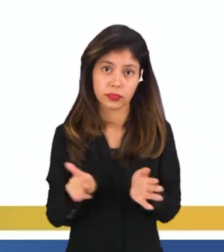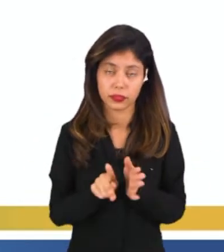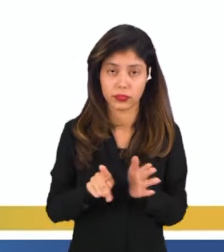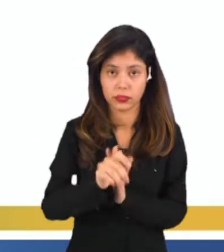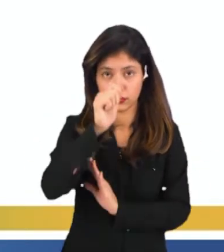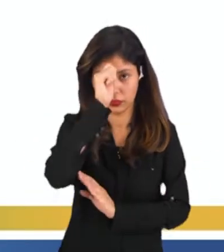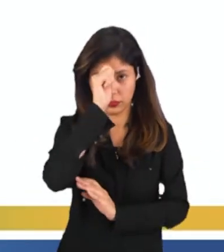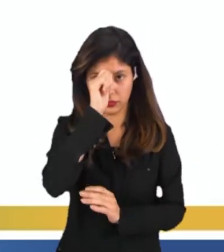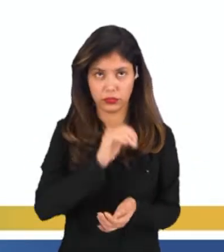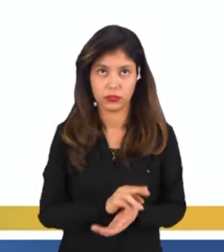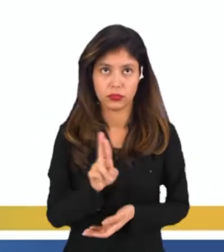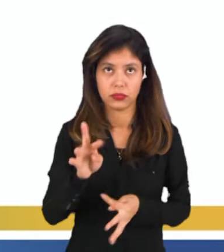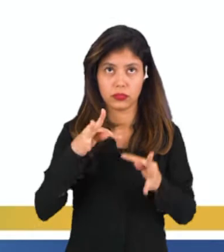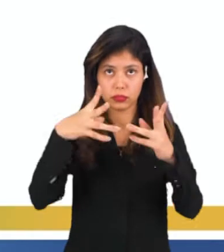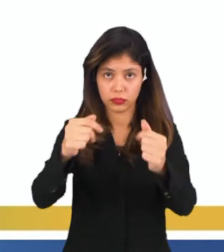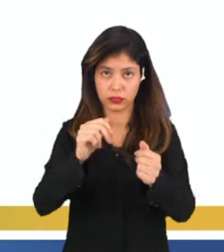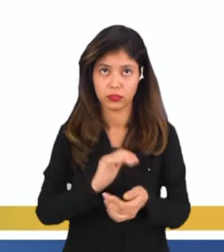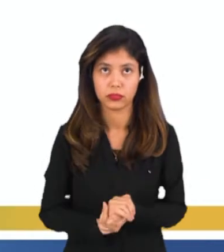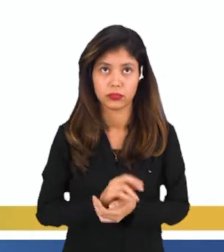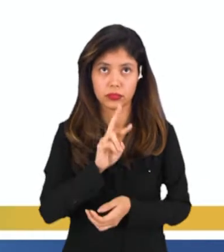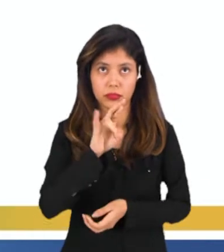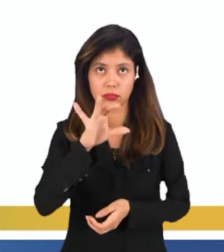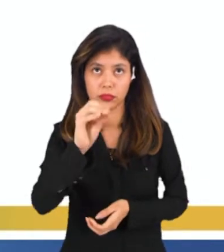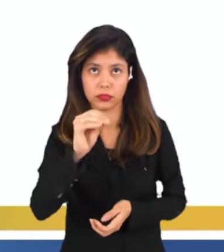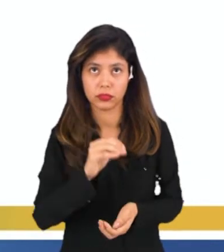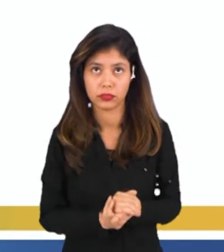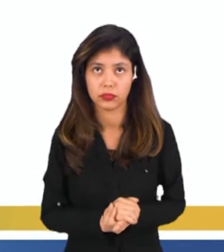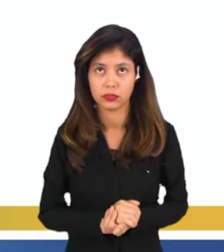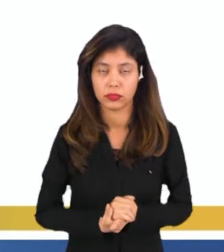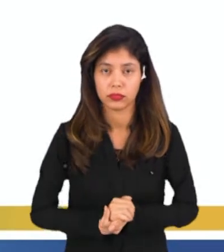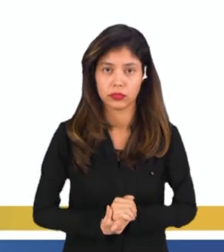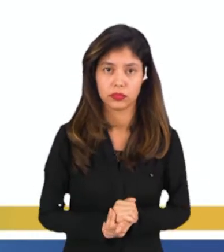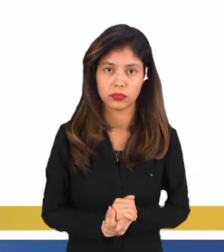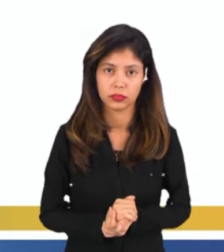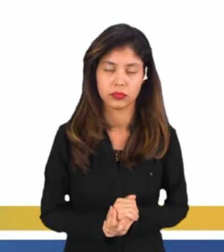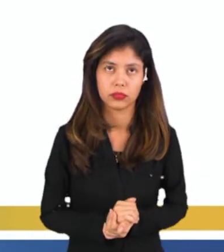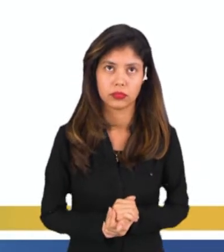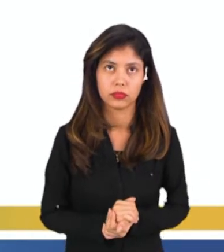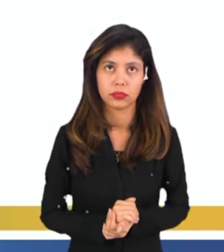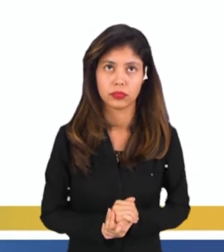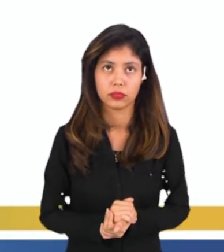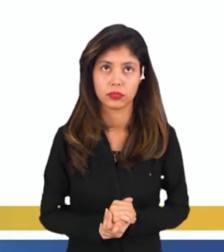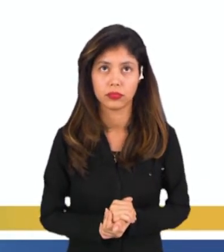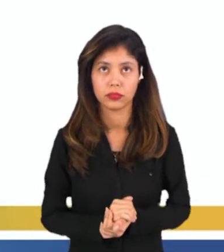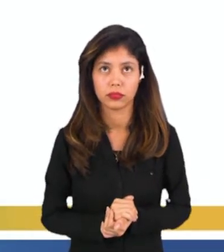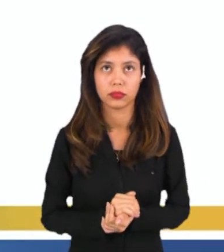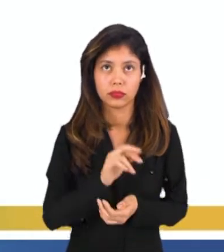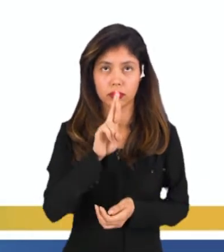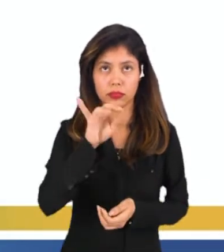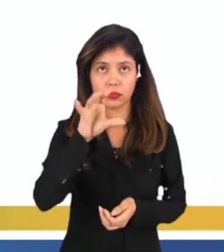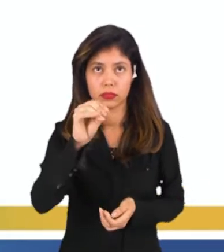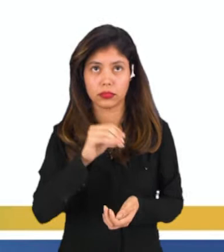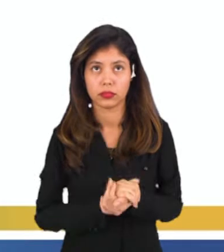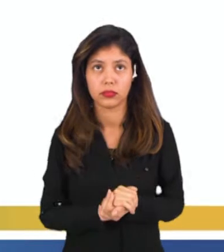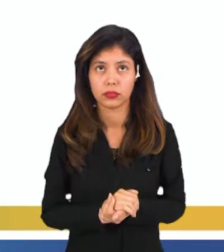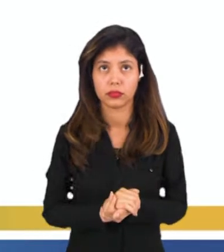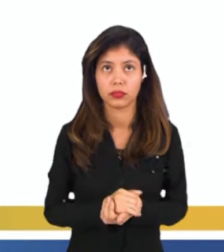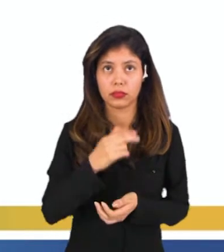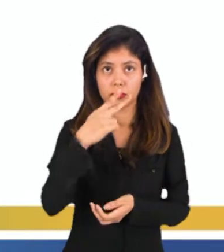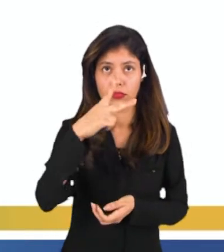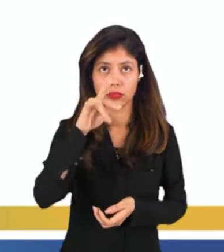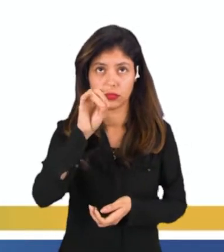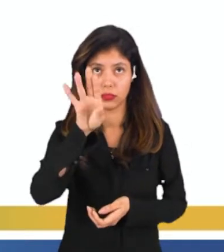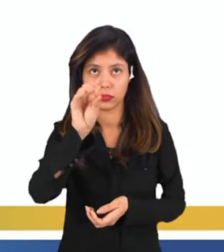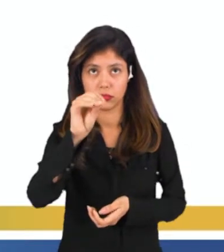tá? Nome completo, Ricardo Eliezer Neftalí Reyes Bozalto. Pseudônimo,